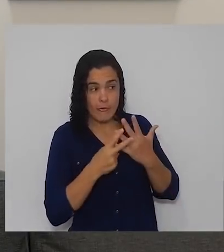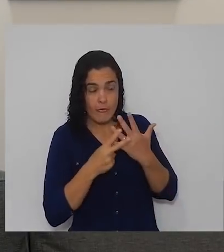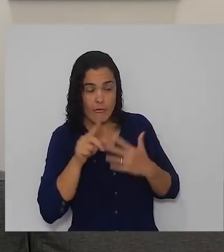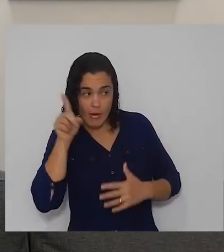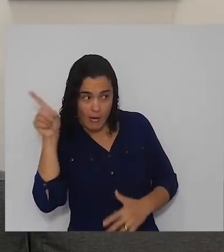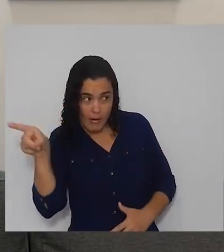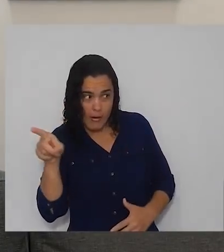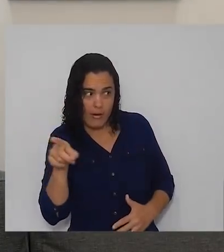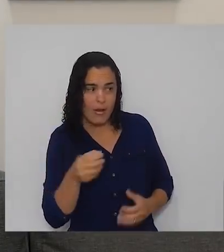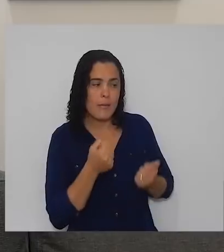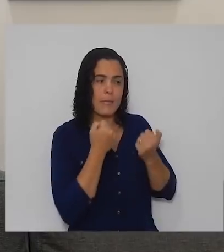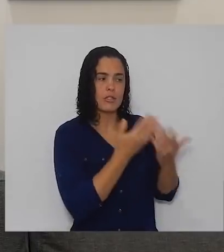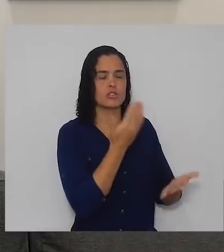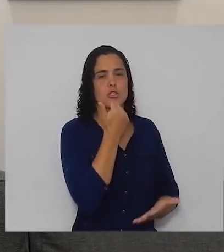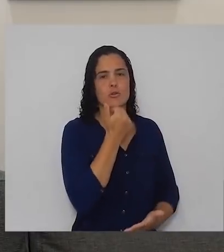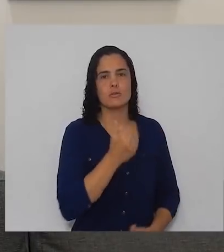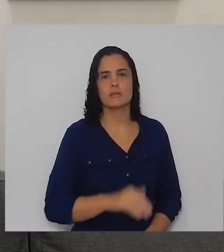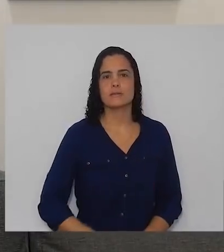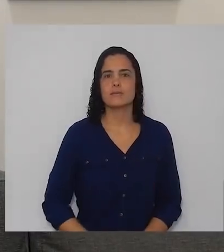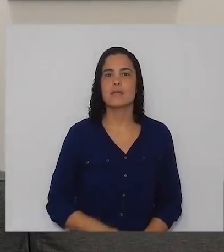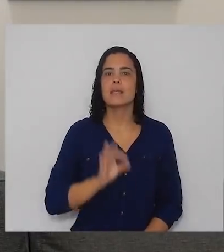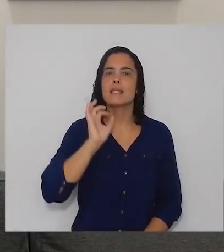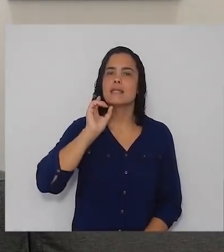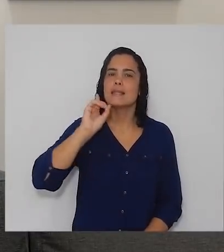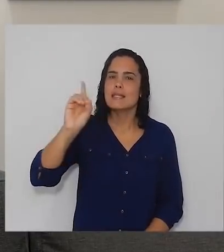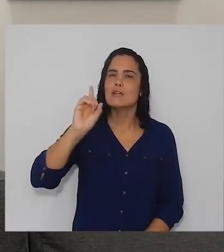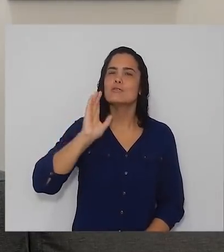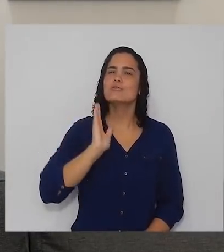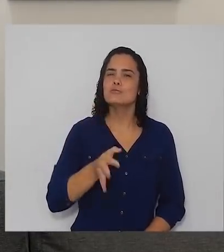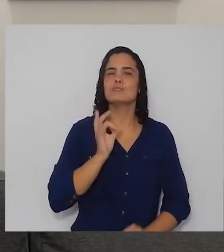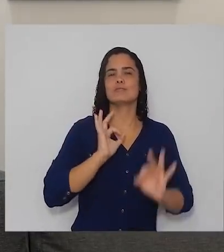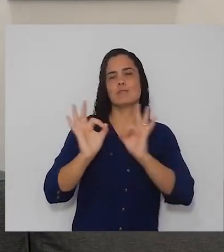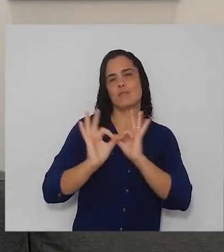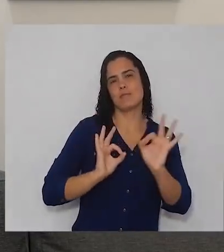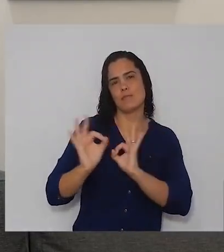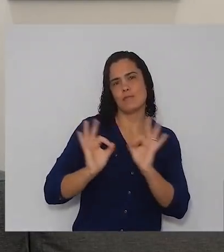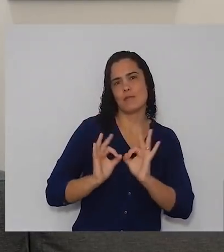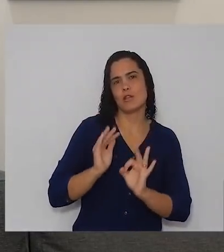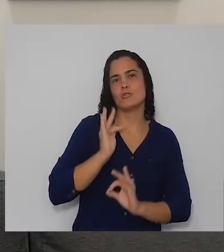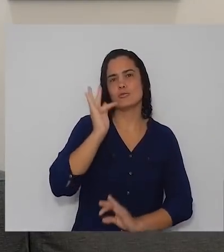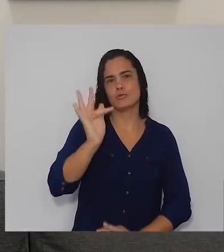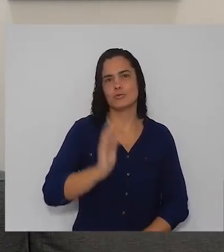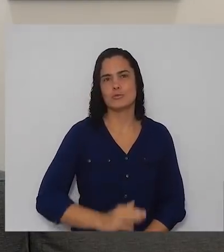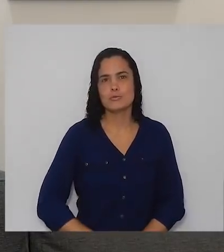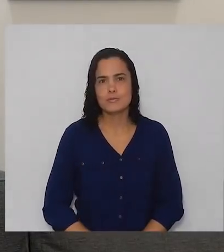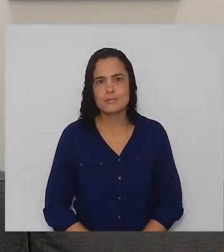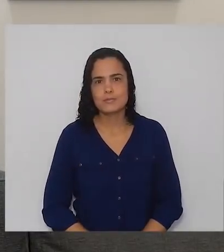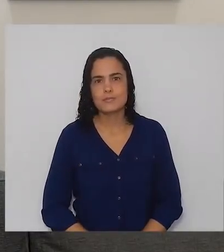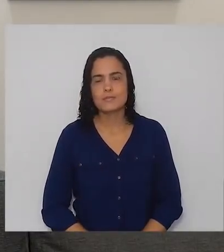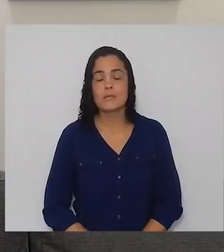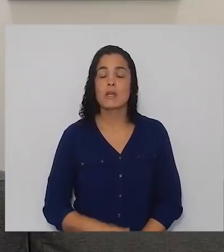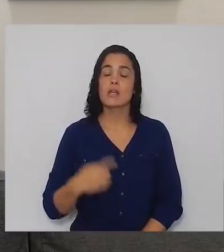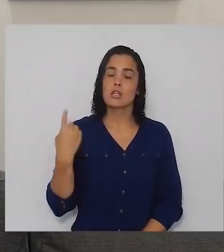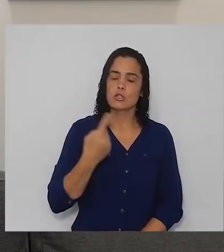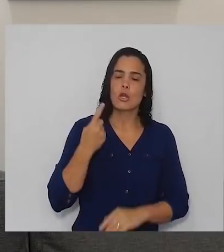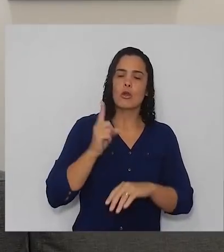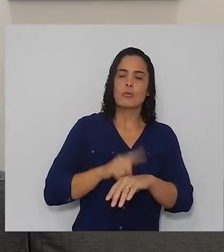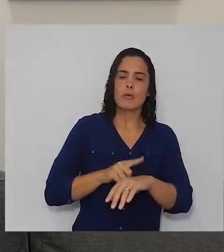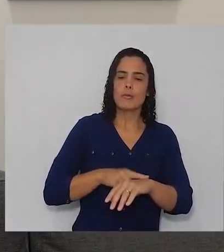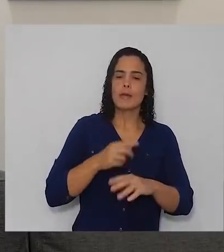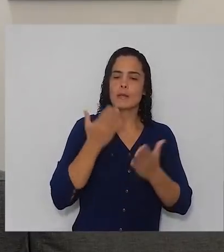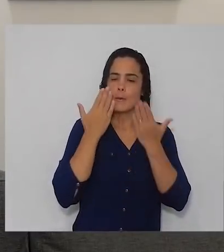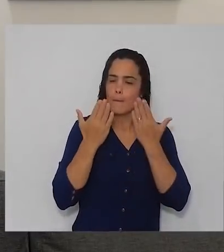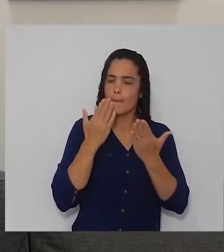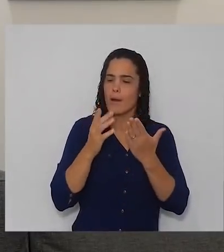você. Deus já estabeleceu o futuro. Hoje, enquanto nós estamos diante de um riacho seco, um tempo de